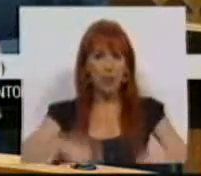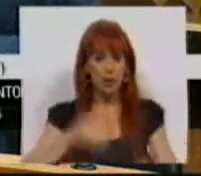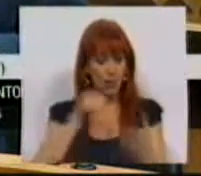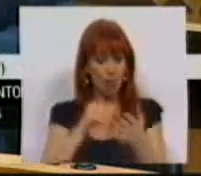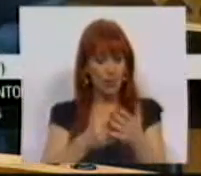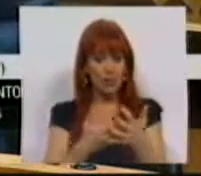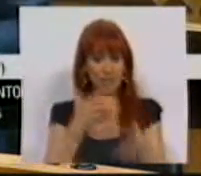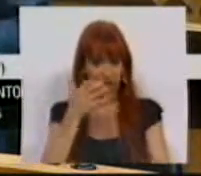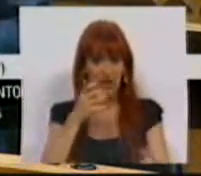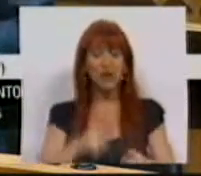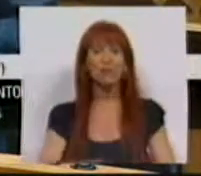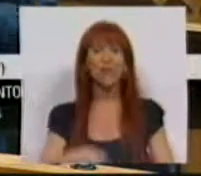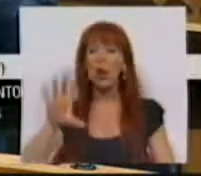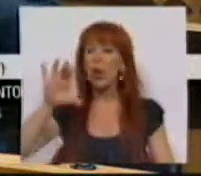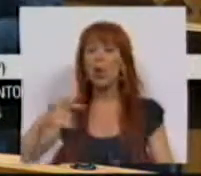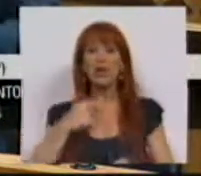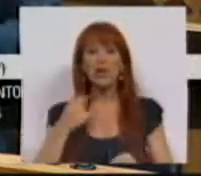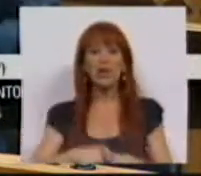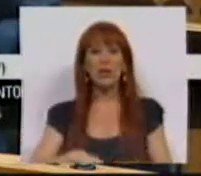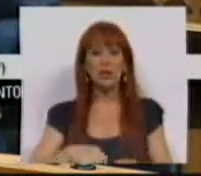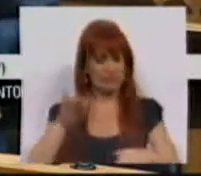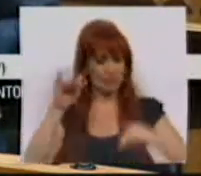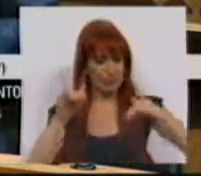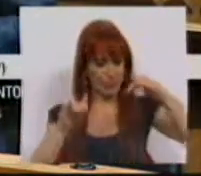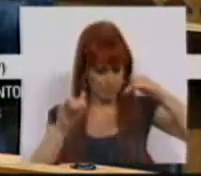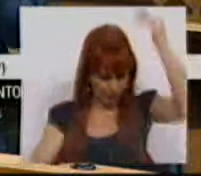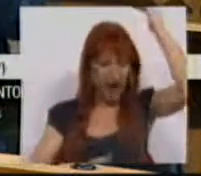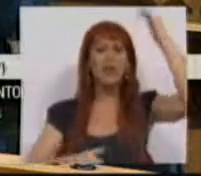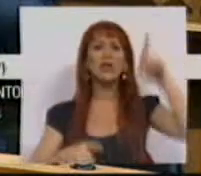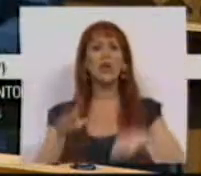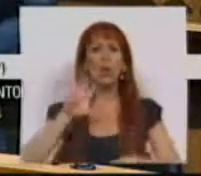mais pobres, o país está mais desigual,